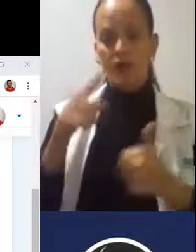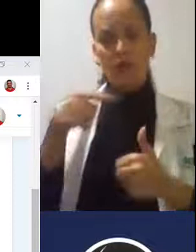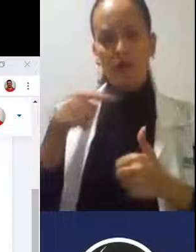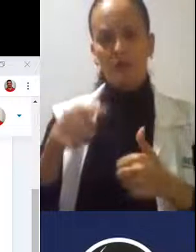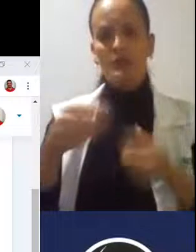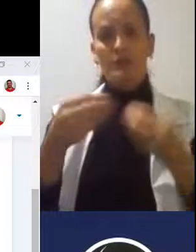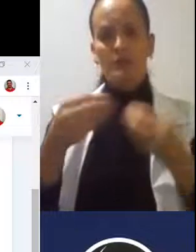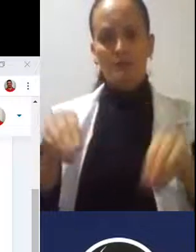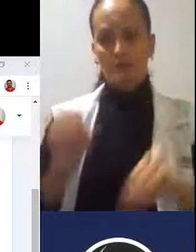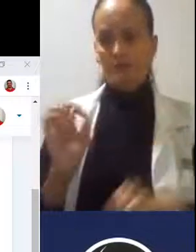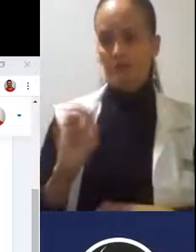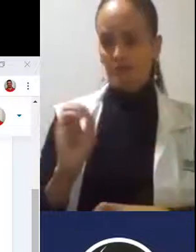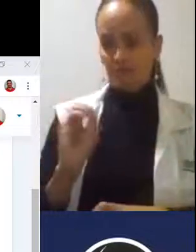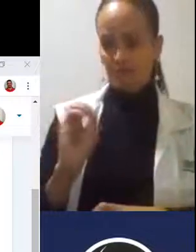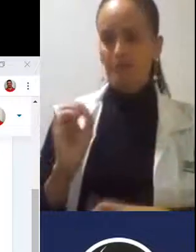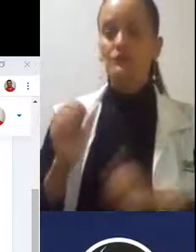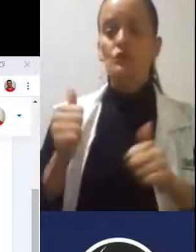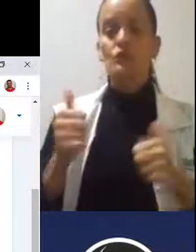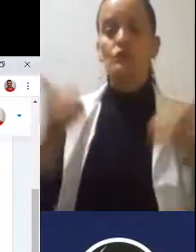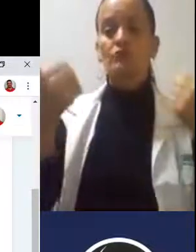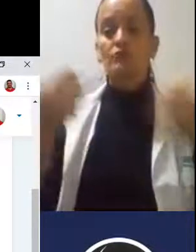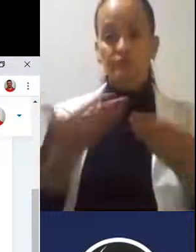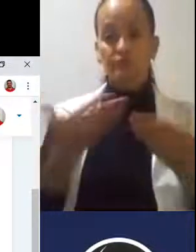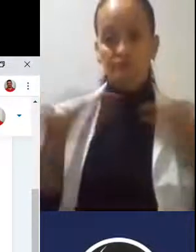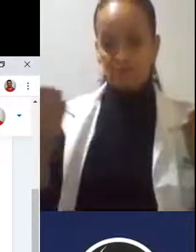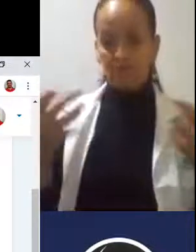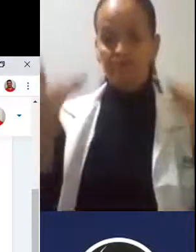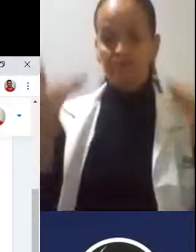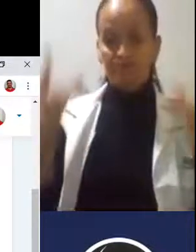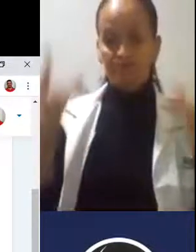prejudicados. Então, só repassar essas atualizações aí com vocês.